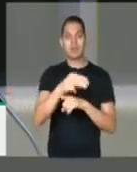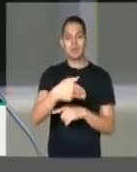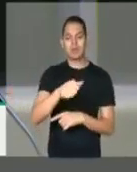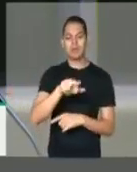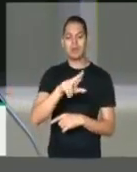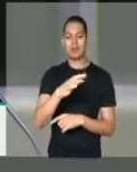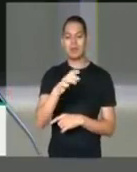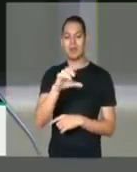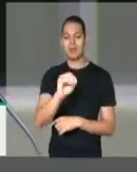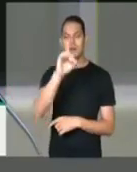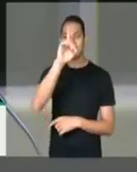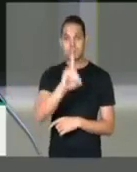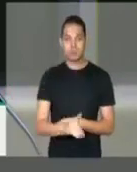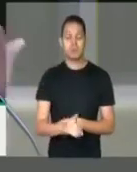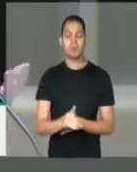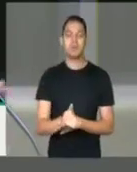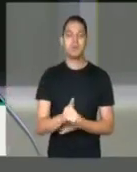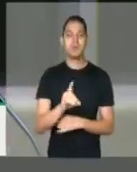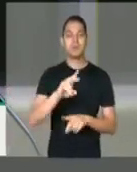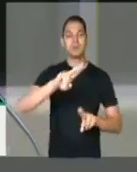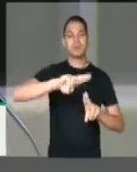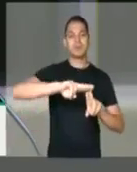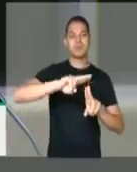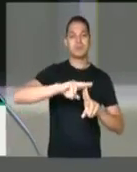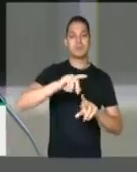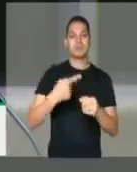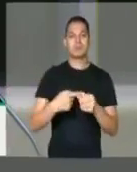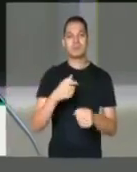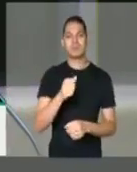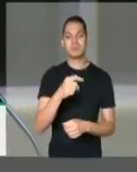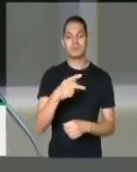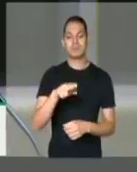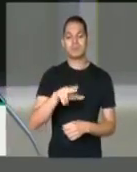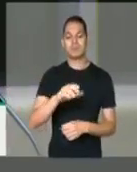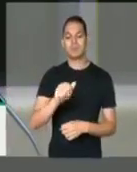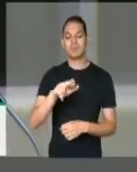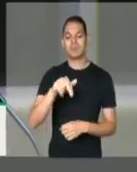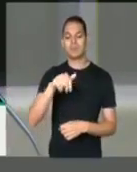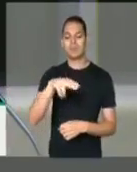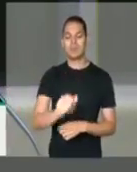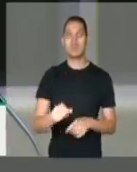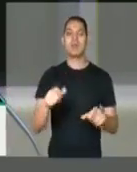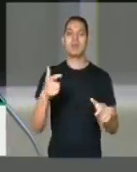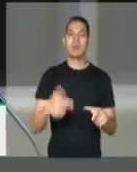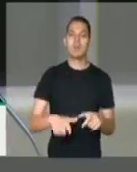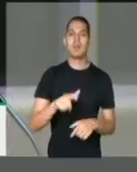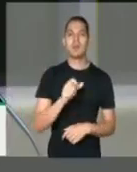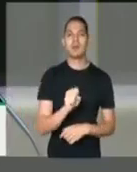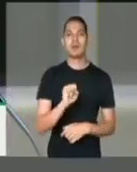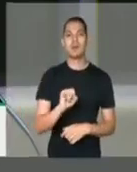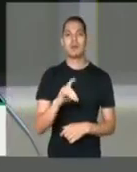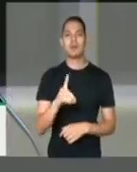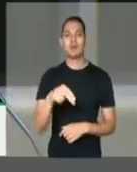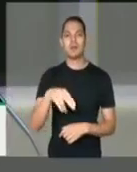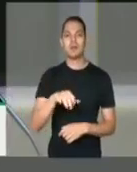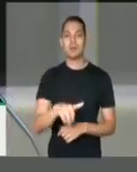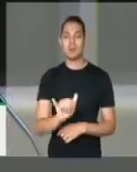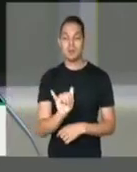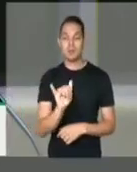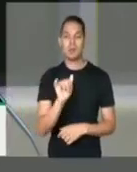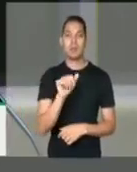da UTF-PR lá da cidade de Apucarana, em nome do Sidney, diretor da UTF-PR lá da cidade de Londrina, e também em nome do